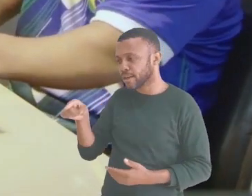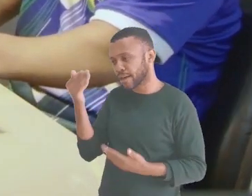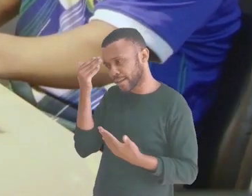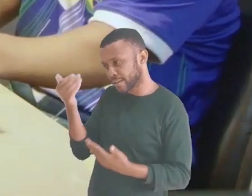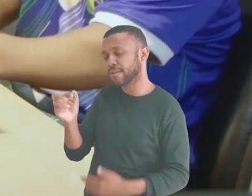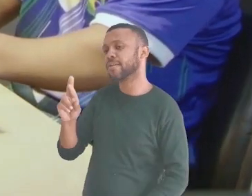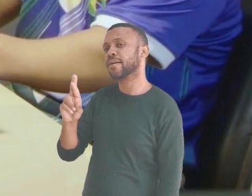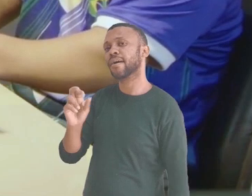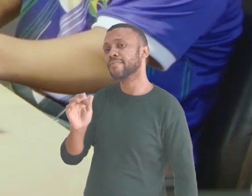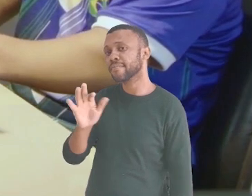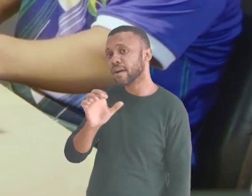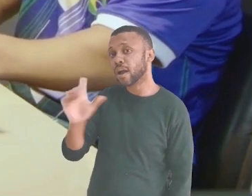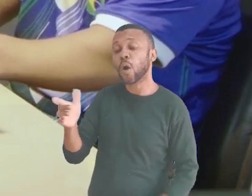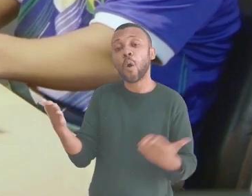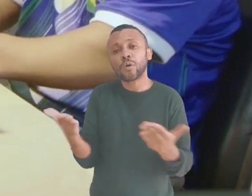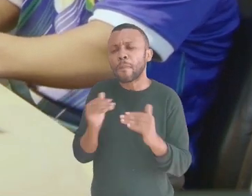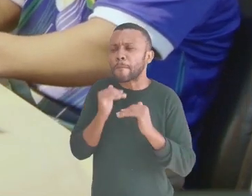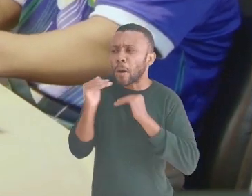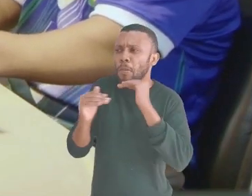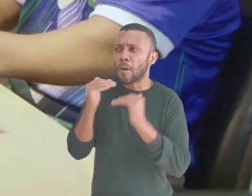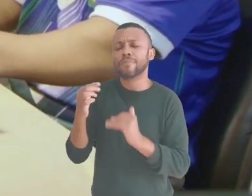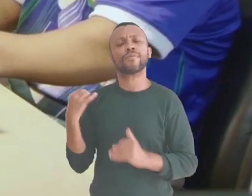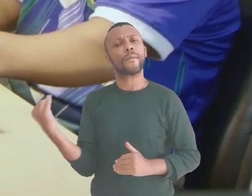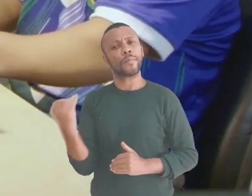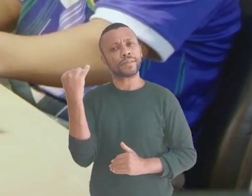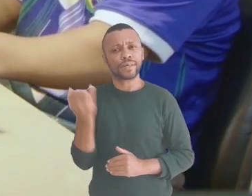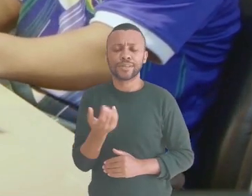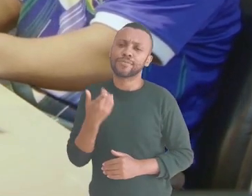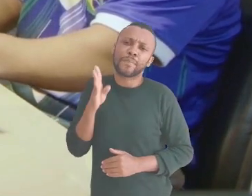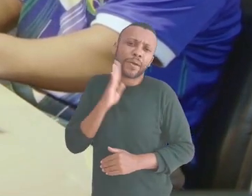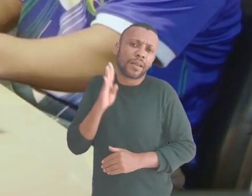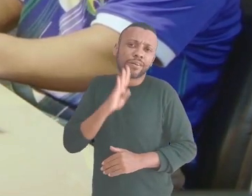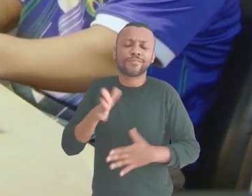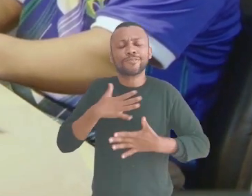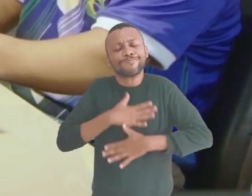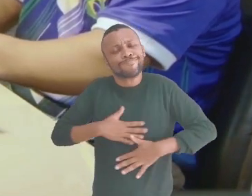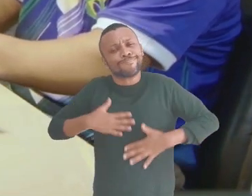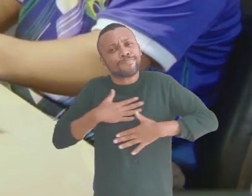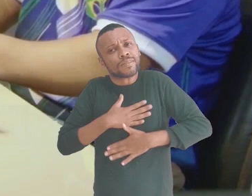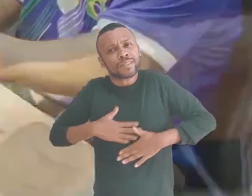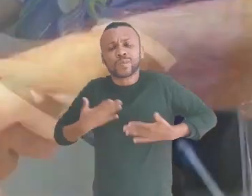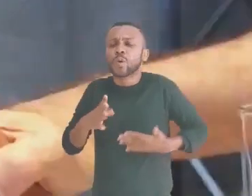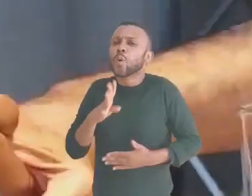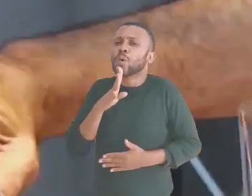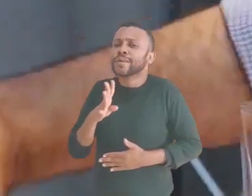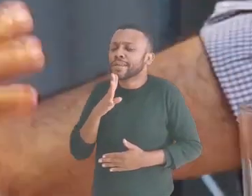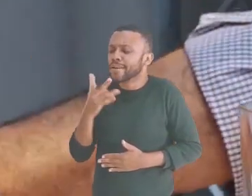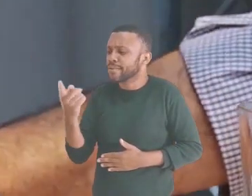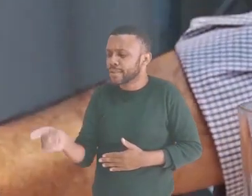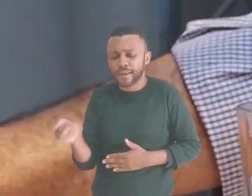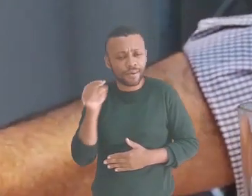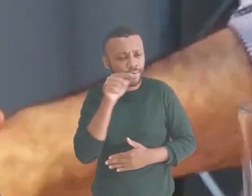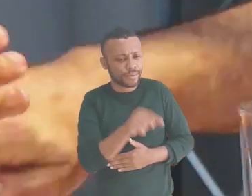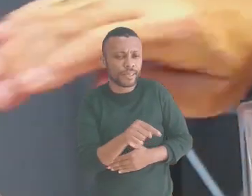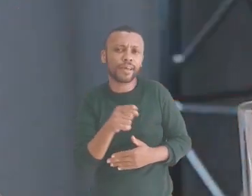Obrigado. Eu acho que a nossa conversa hoje foi bem significativa, bem legal, foi um prazer imenso te conhecer, um prazer imenso